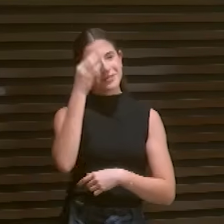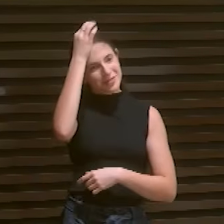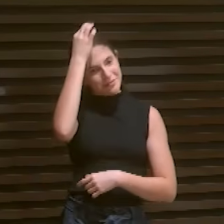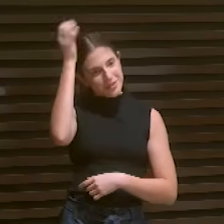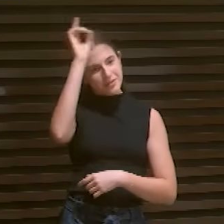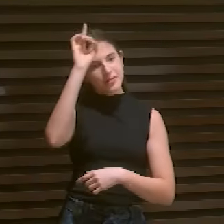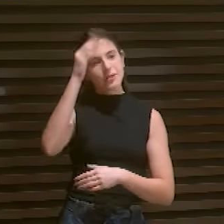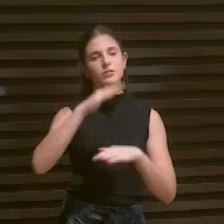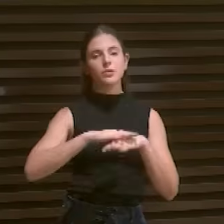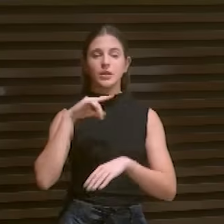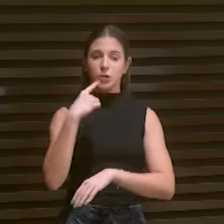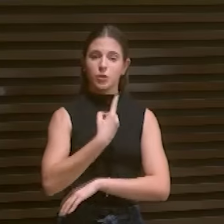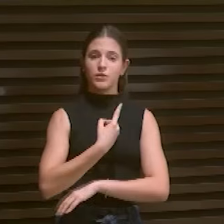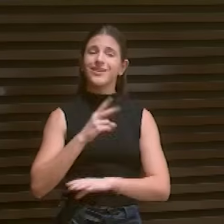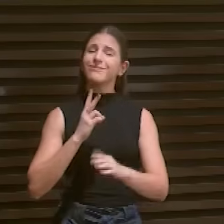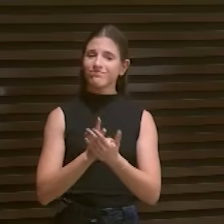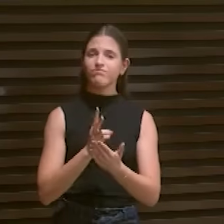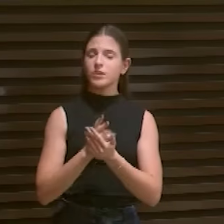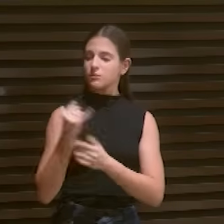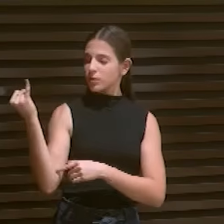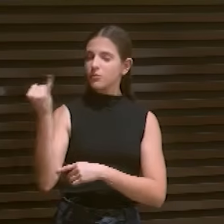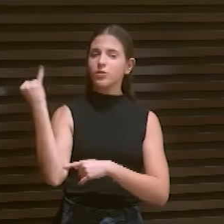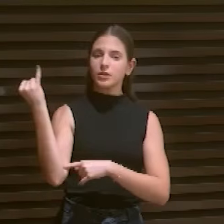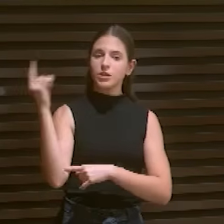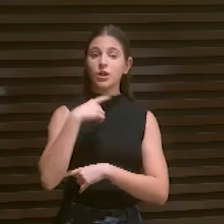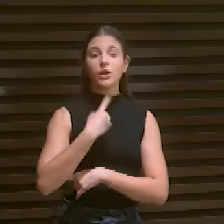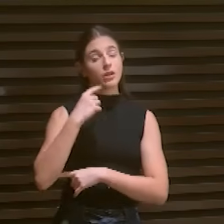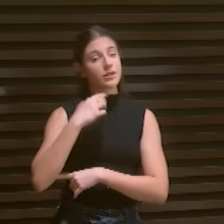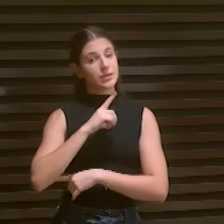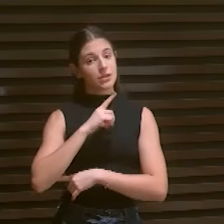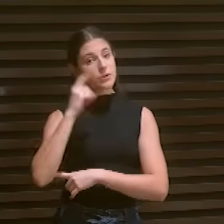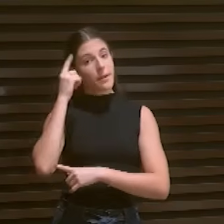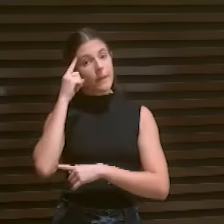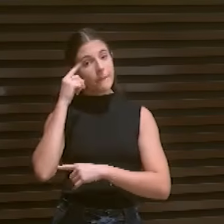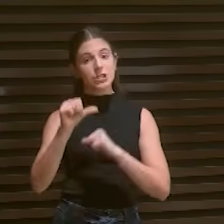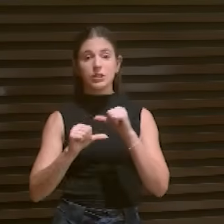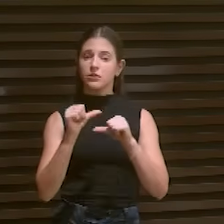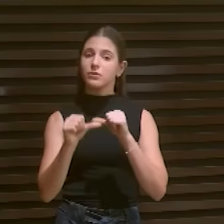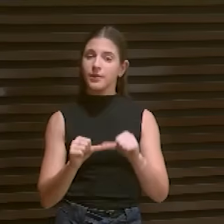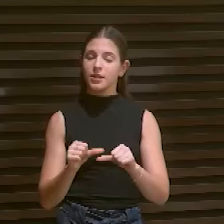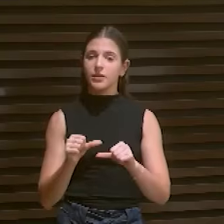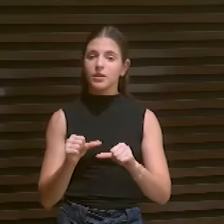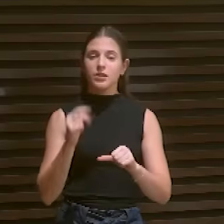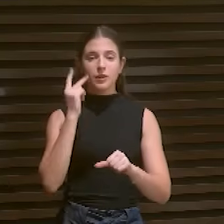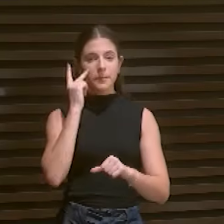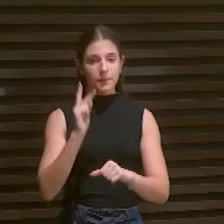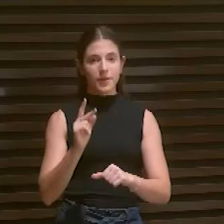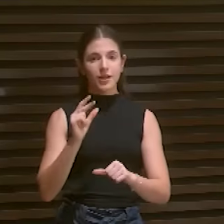Então, embora seja importante nós termos uma mente mudada para